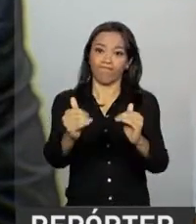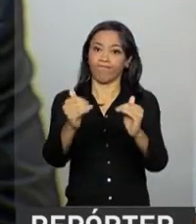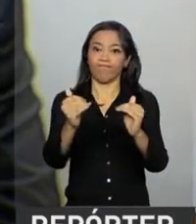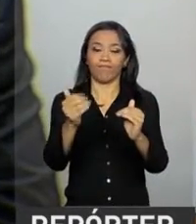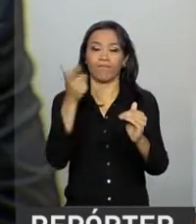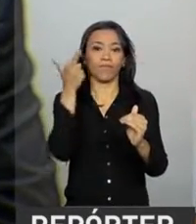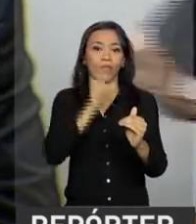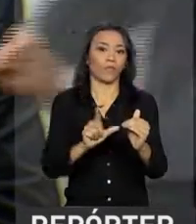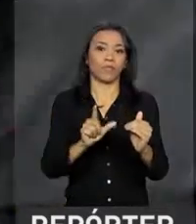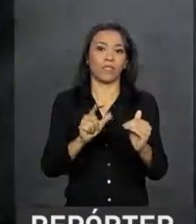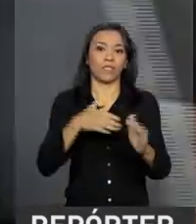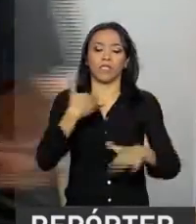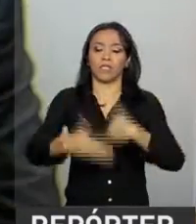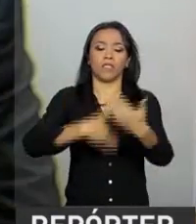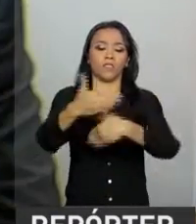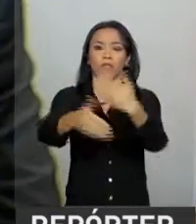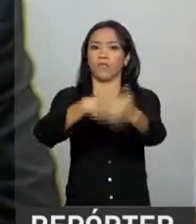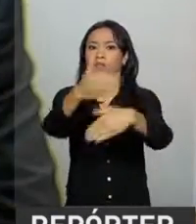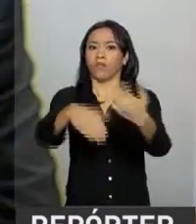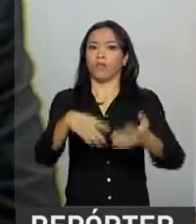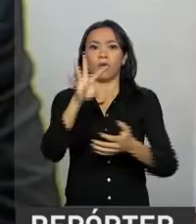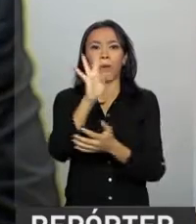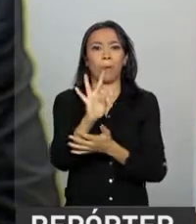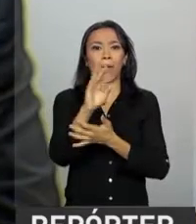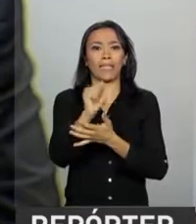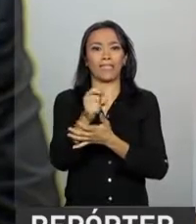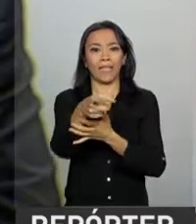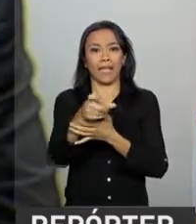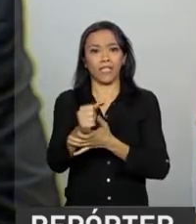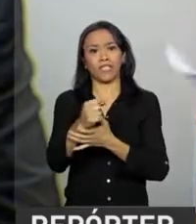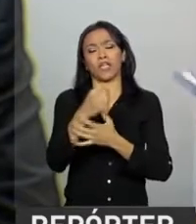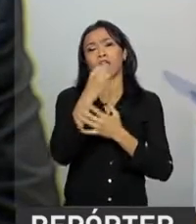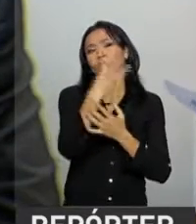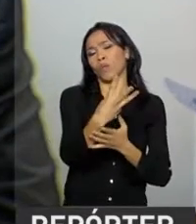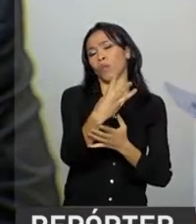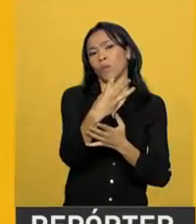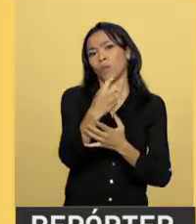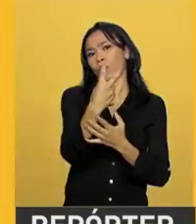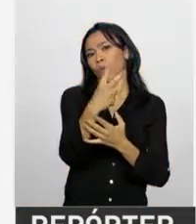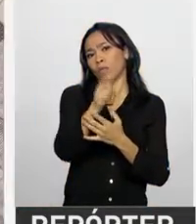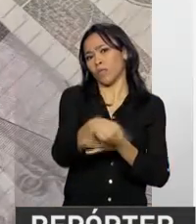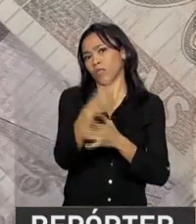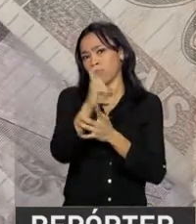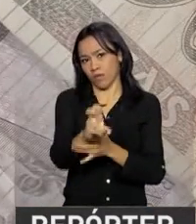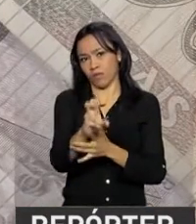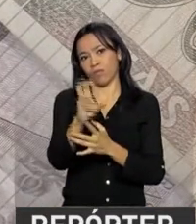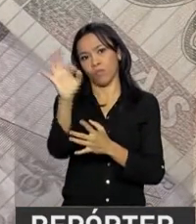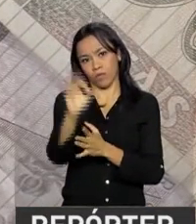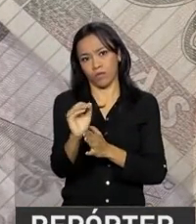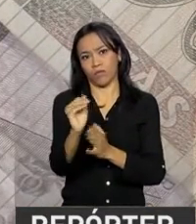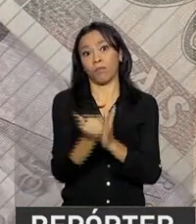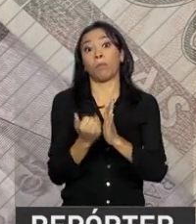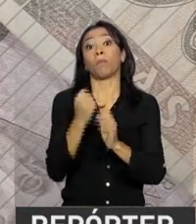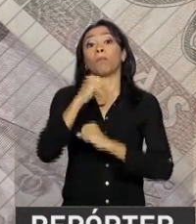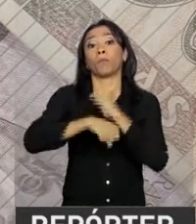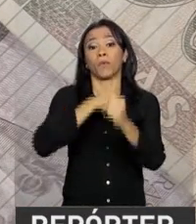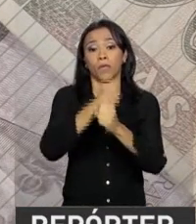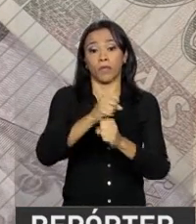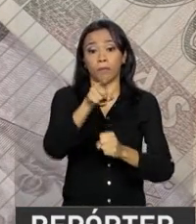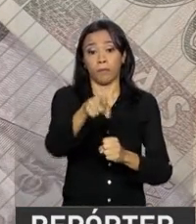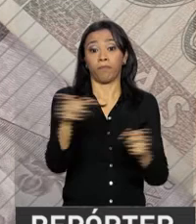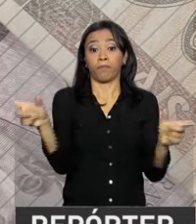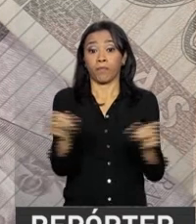nem voltando a crescer a uma taxa acima de 2,5%, 3% ao ano. A PEC limita os gastos do governo